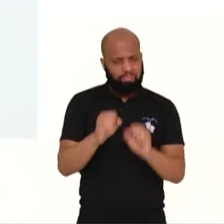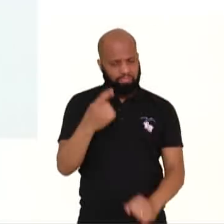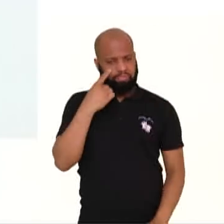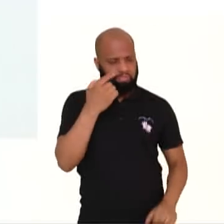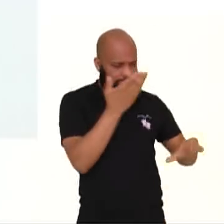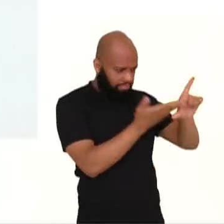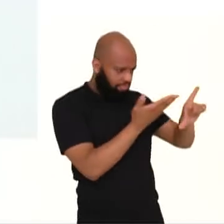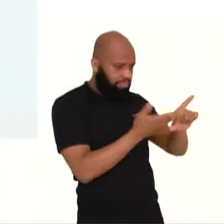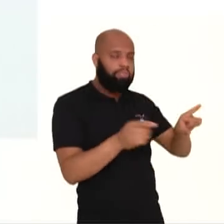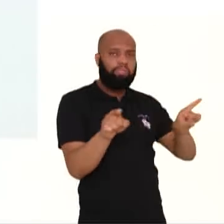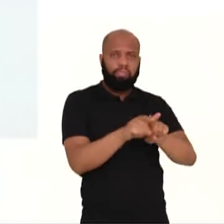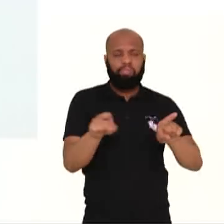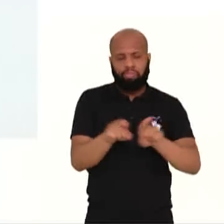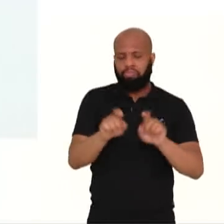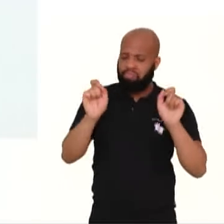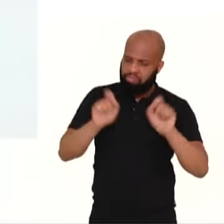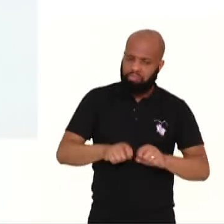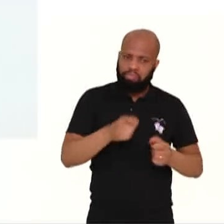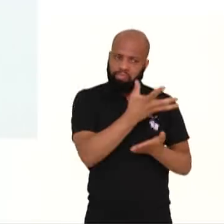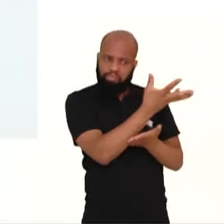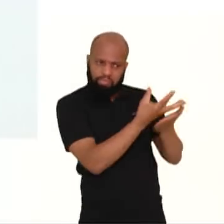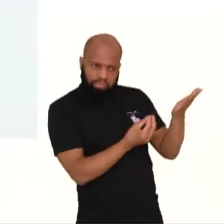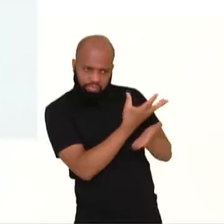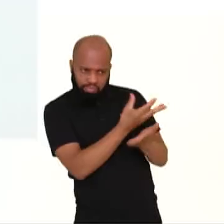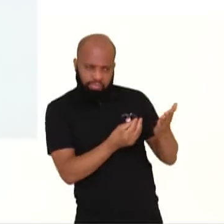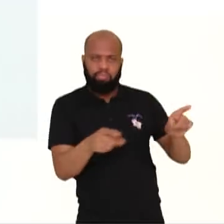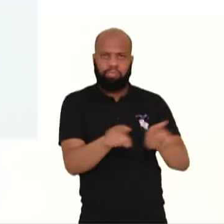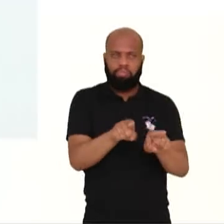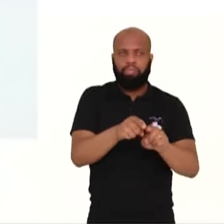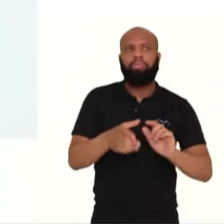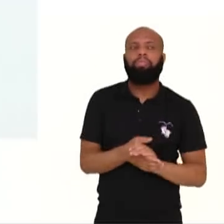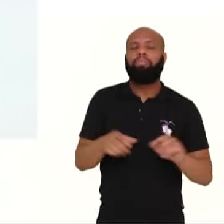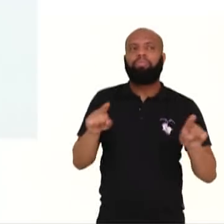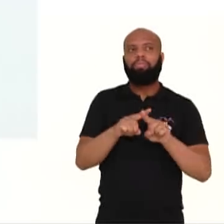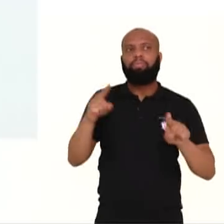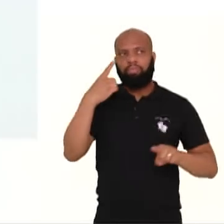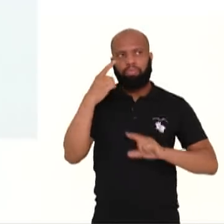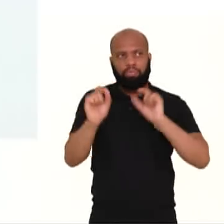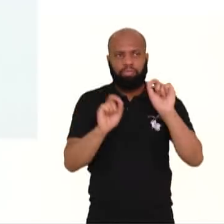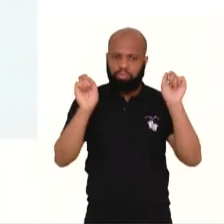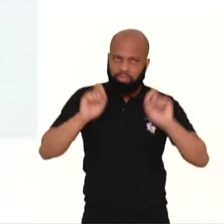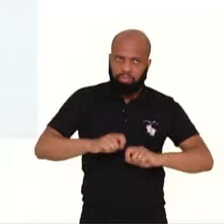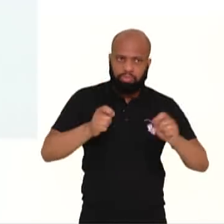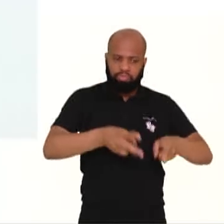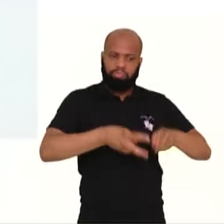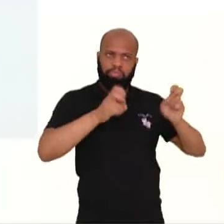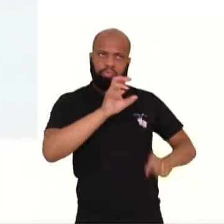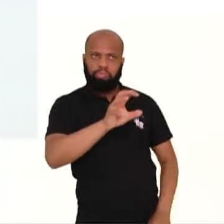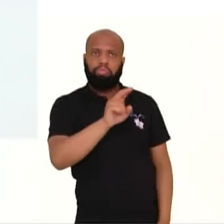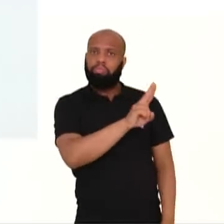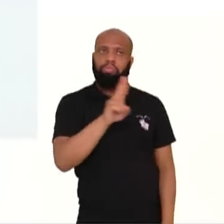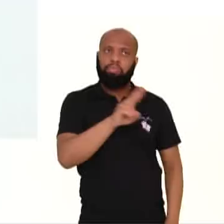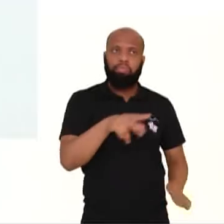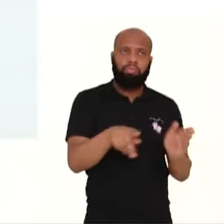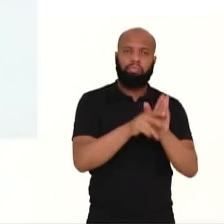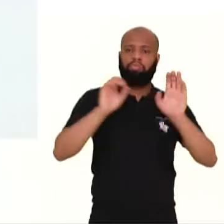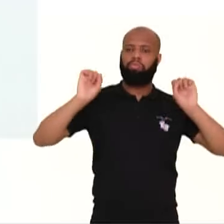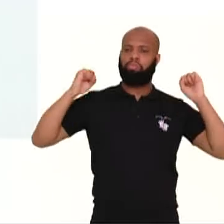o Trilhas da Aprendizagem e essas imagens vão estar lá, ok? Mas ali embaixo você já pode ver peristilo, que é o nome dessas